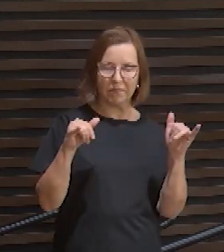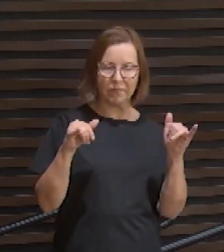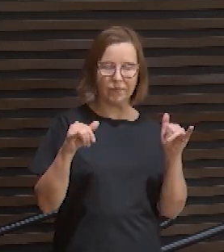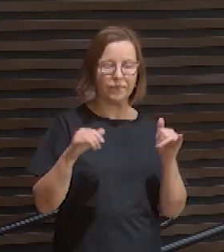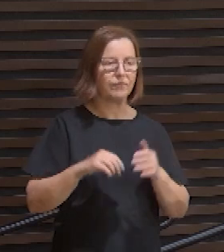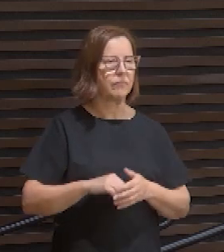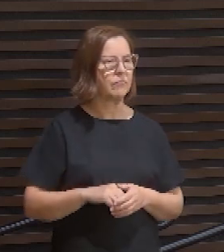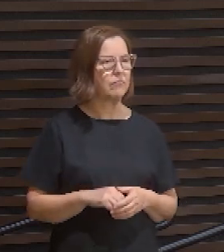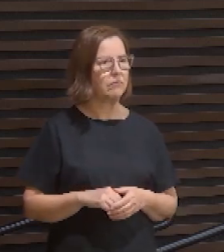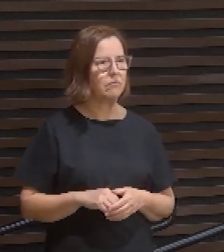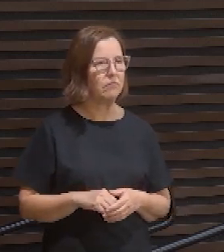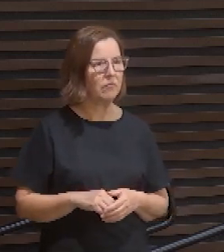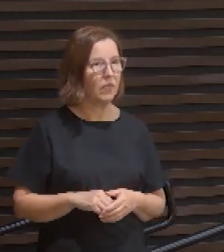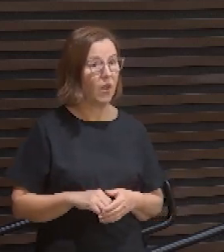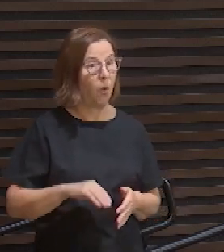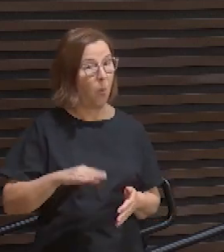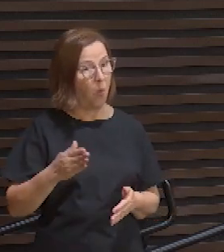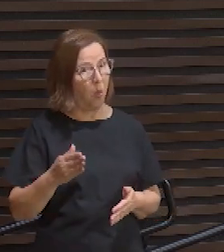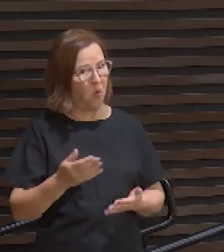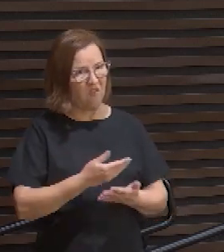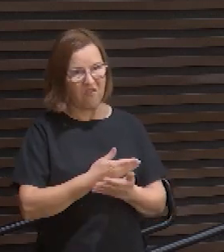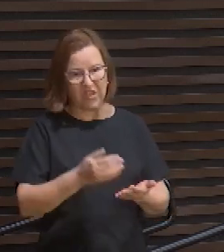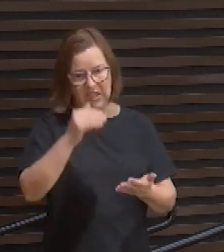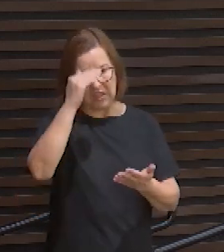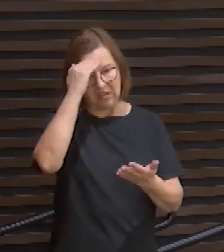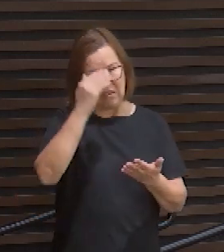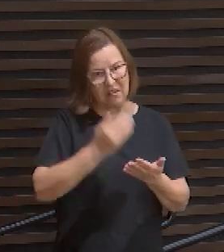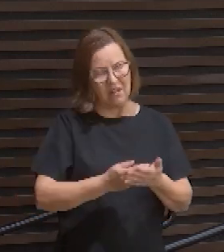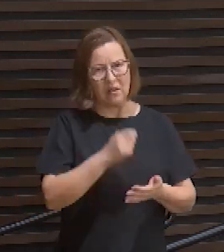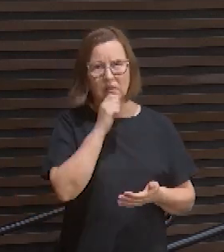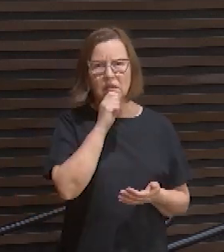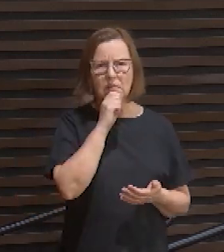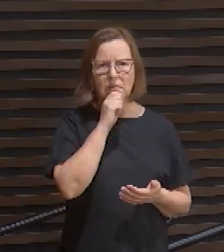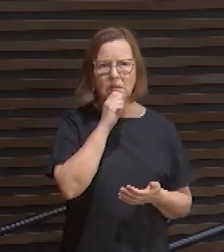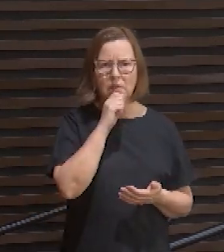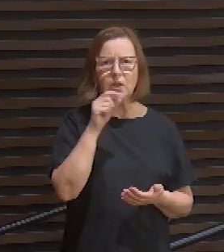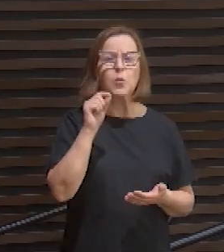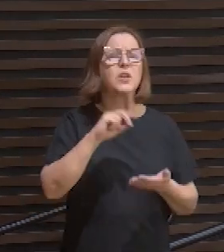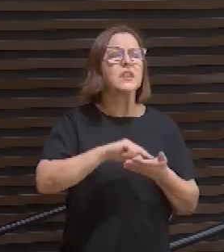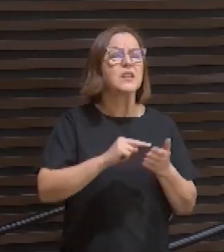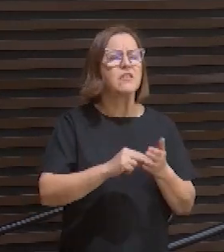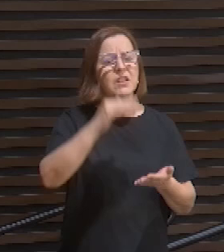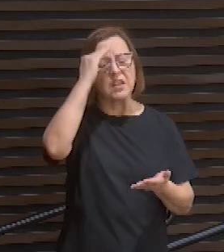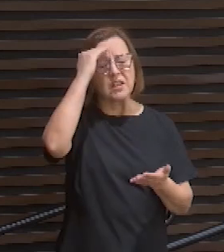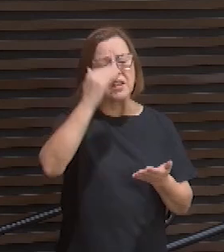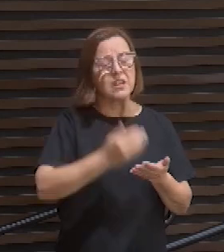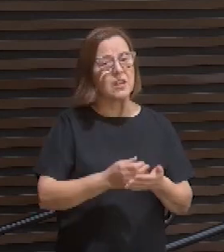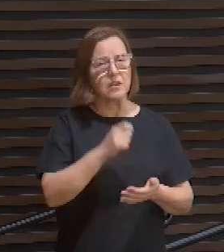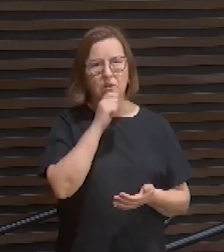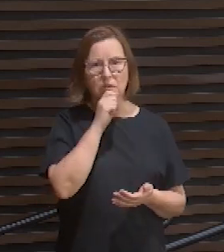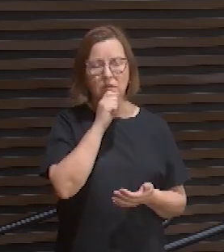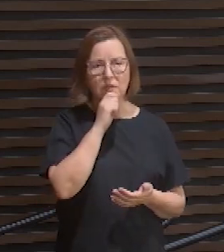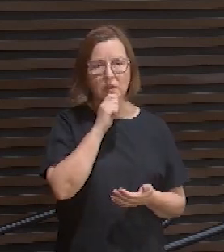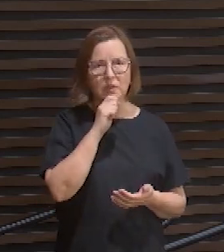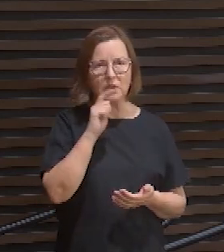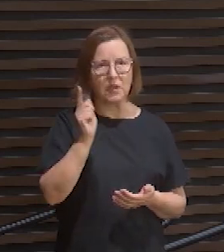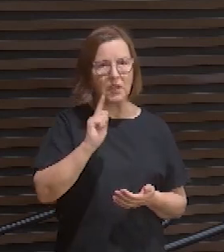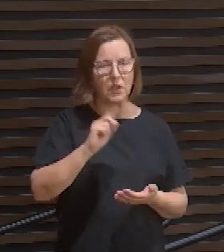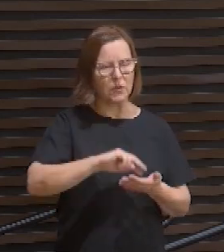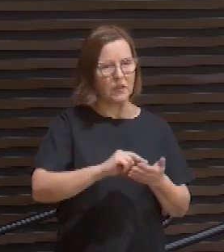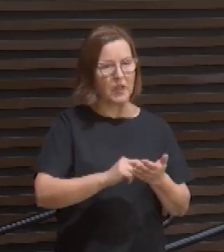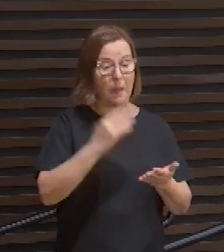expressão interessante ali, a menos que tenha escrito em vão. O que é crer em vão? Não significa perda de